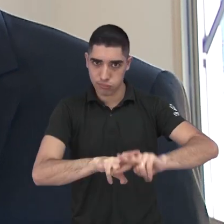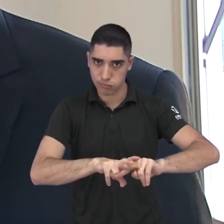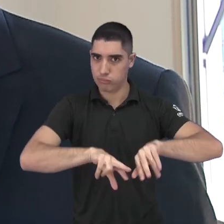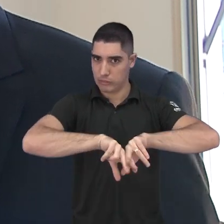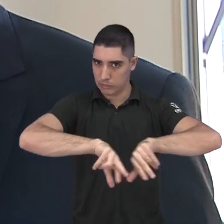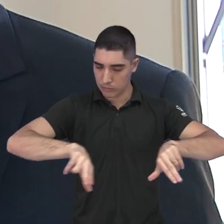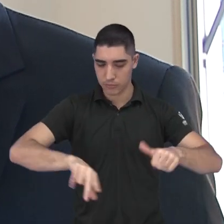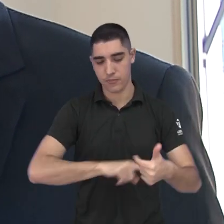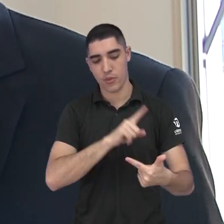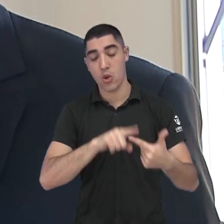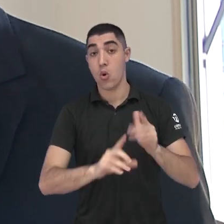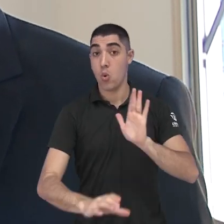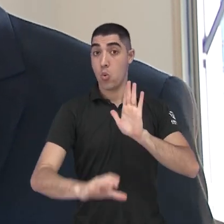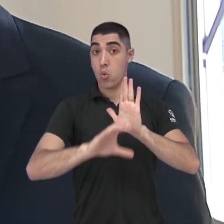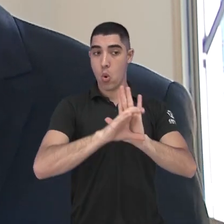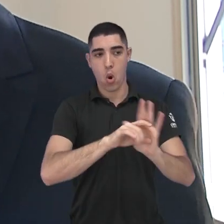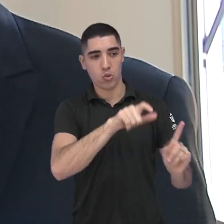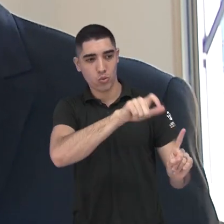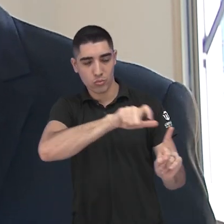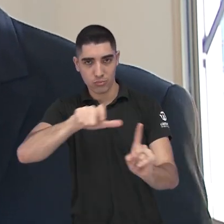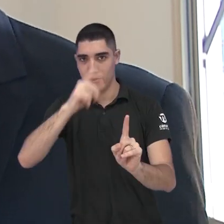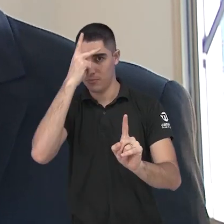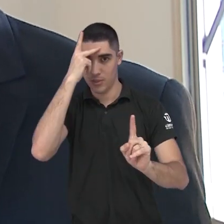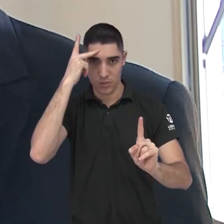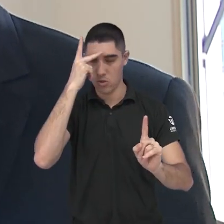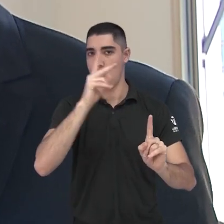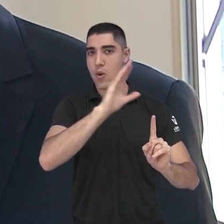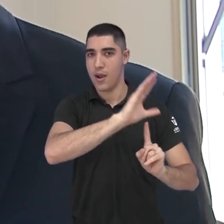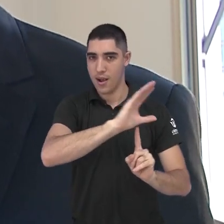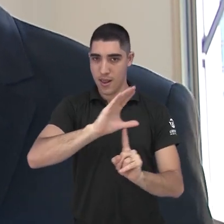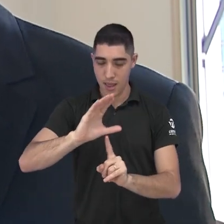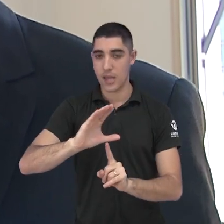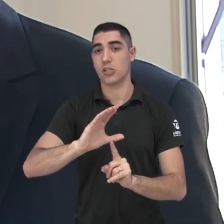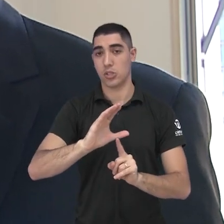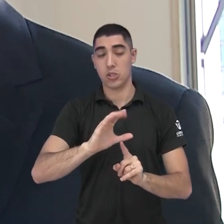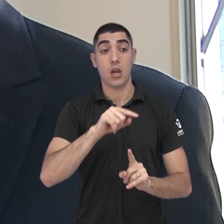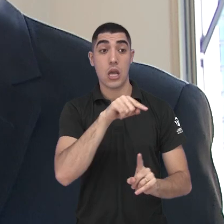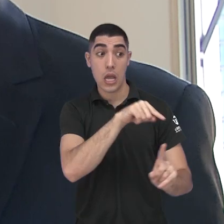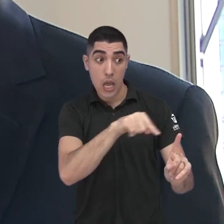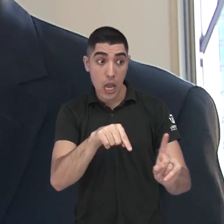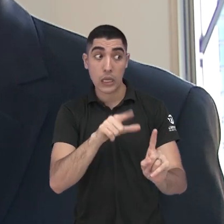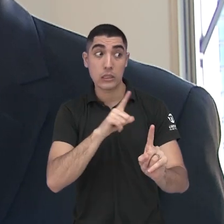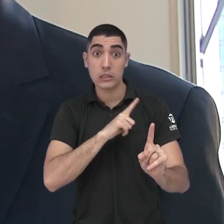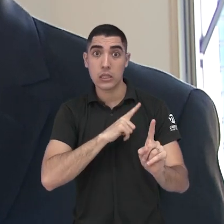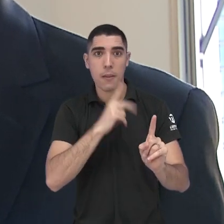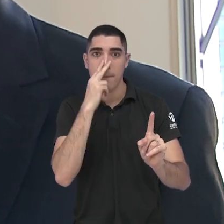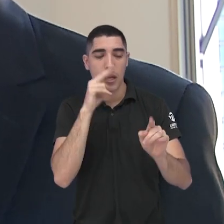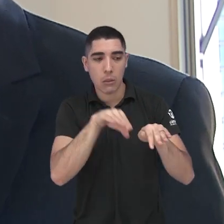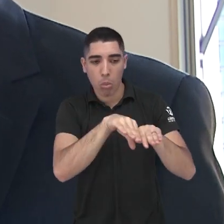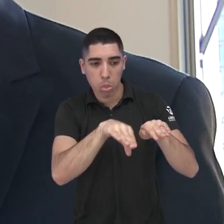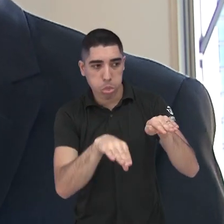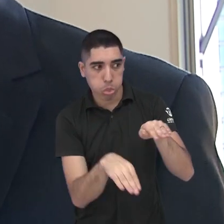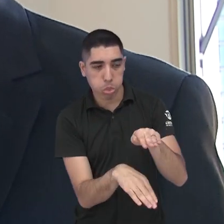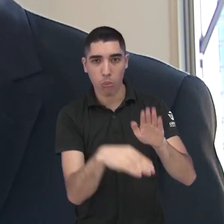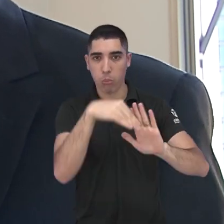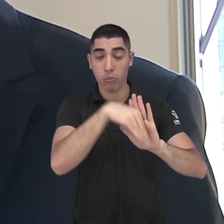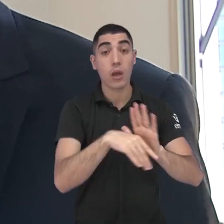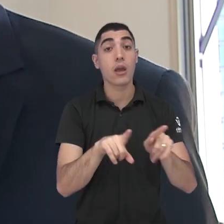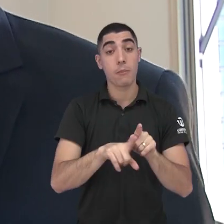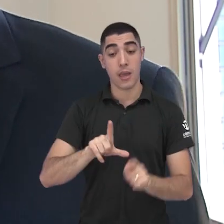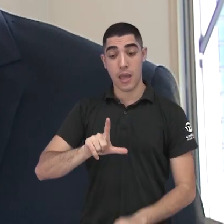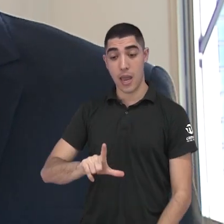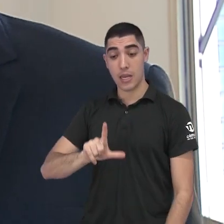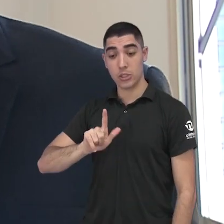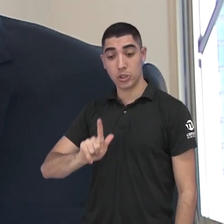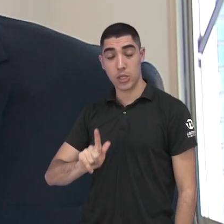Penal, na questão da extorsão indireta, o Código do Consumidor, quando proíbe deixar o consumidor em situação de extrema